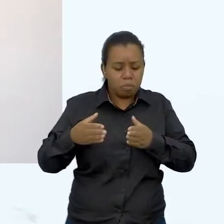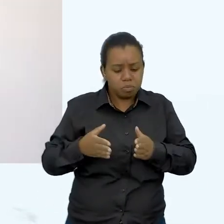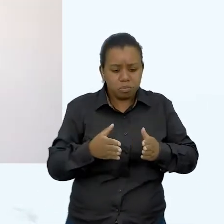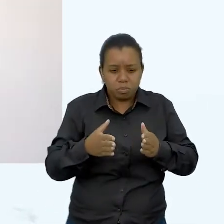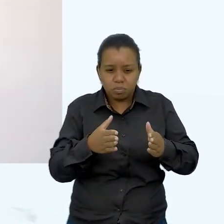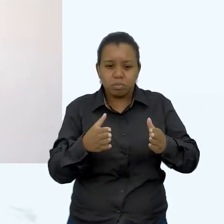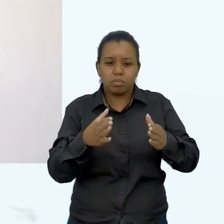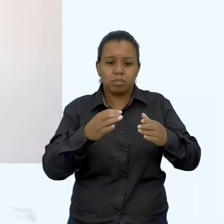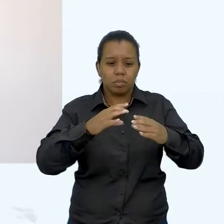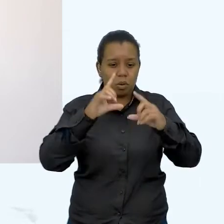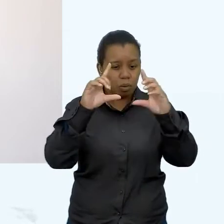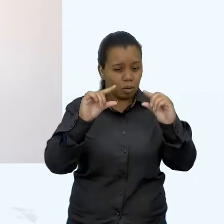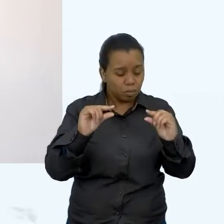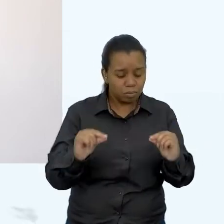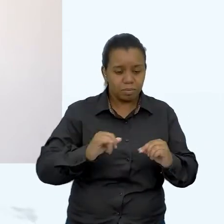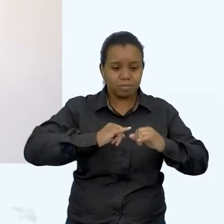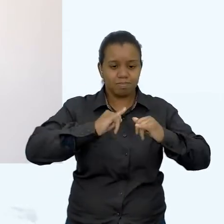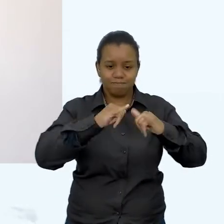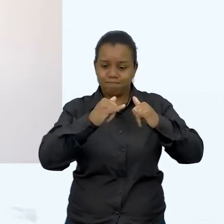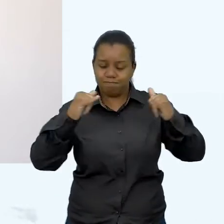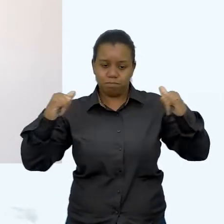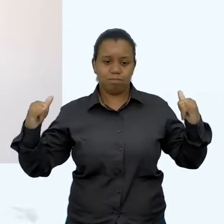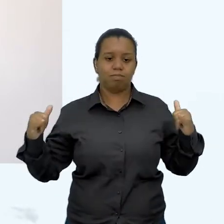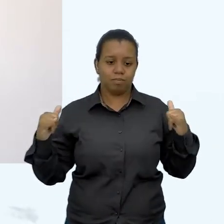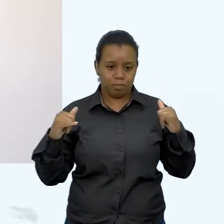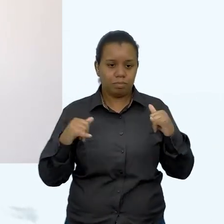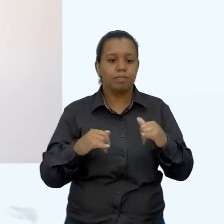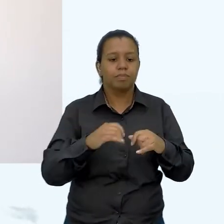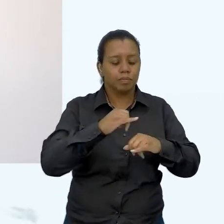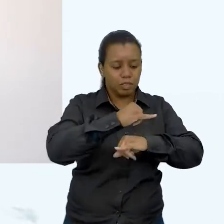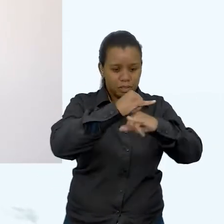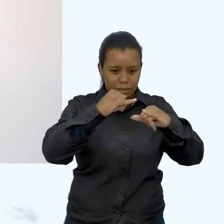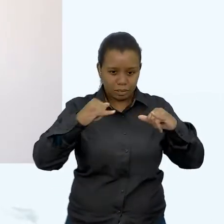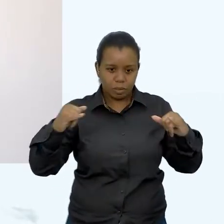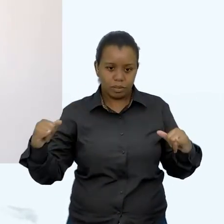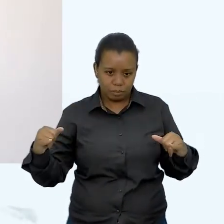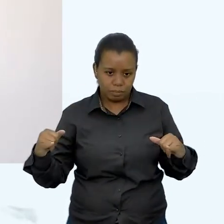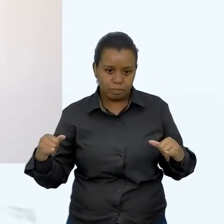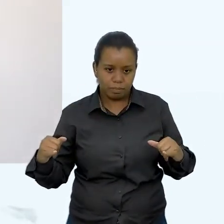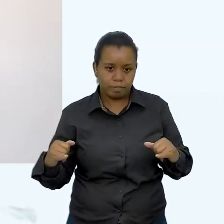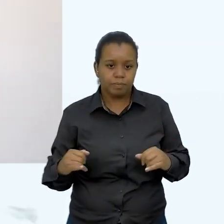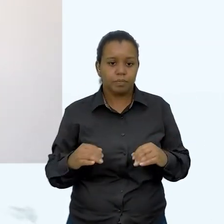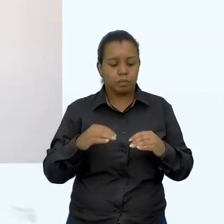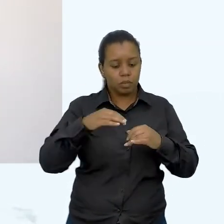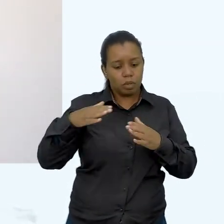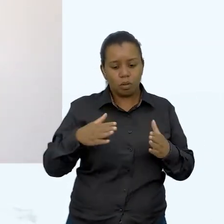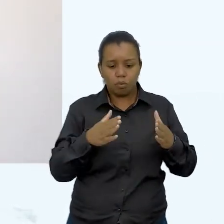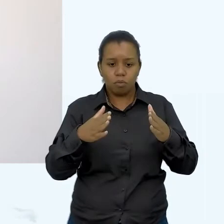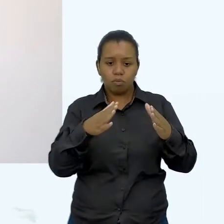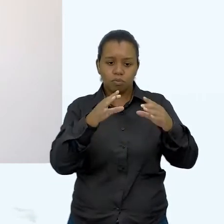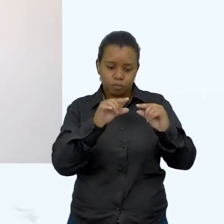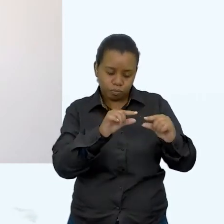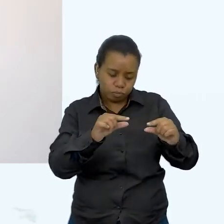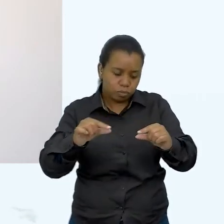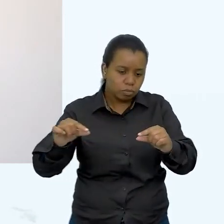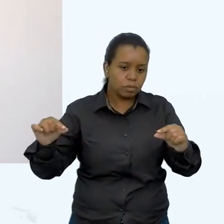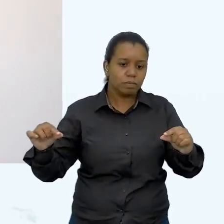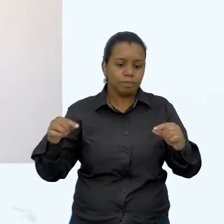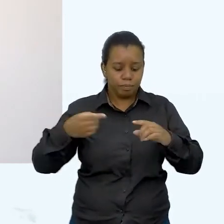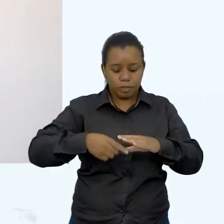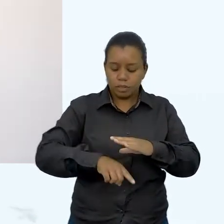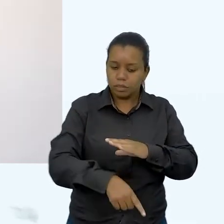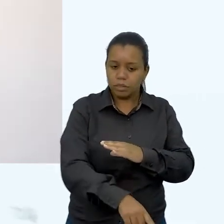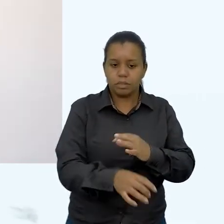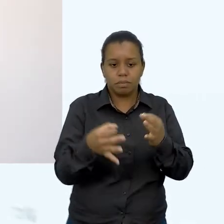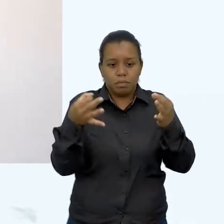resistência para essa corrente elétrica fluir. Então, quando eu tenho um sistema de aterramento